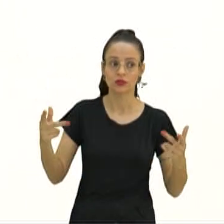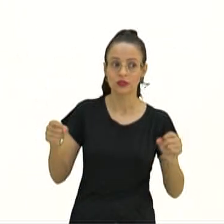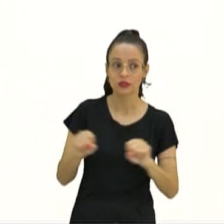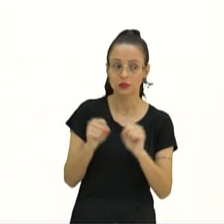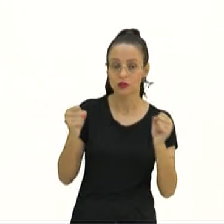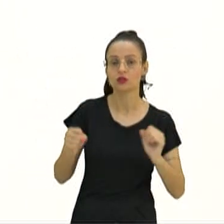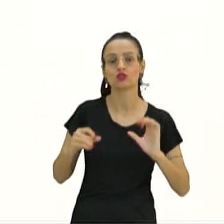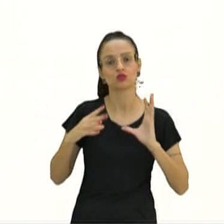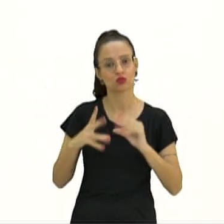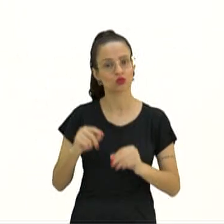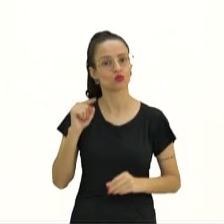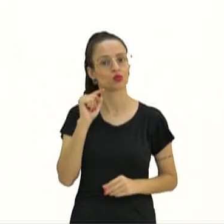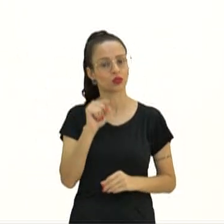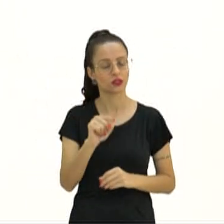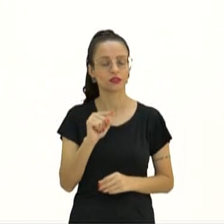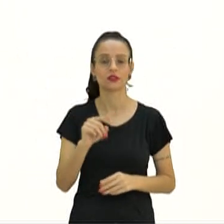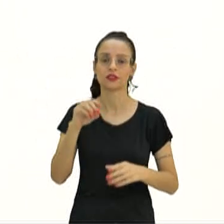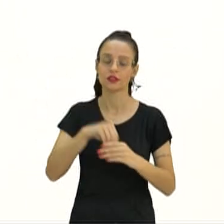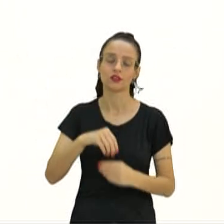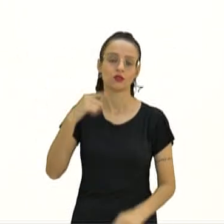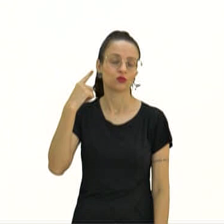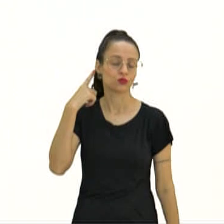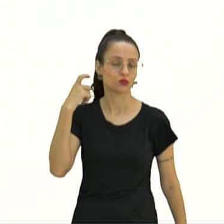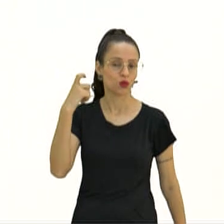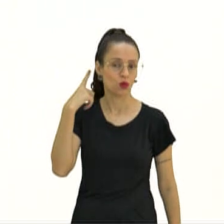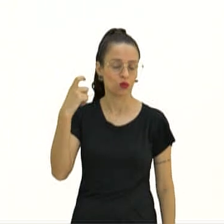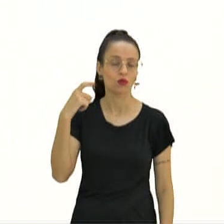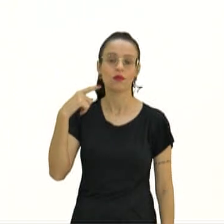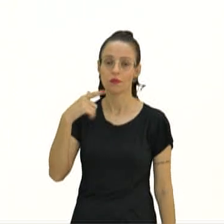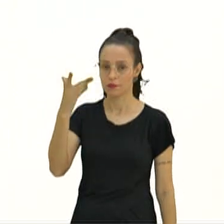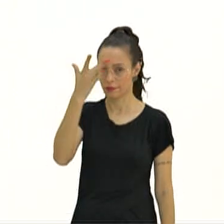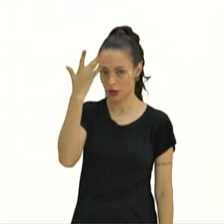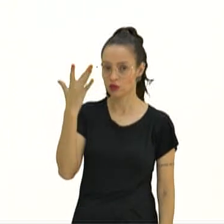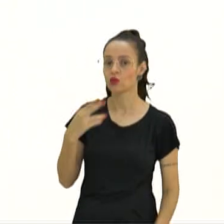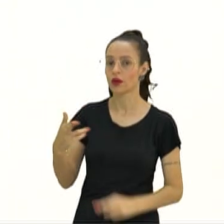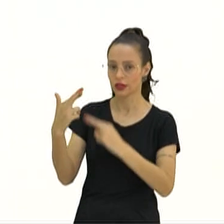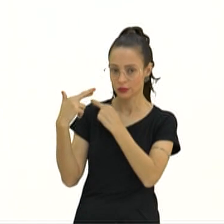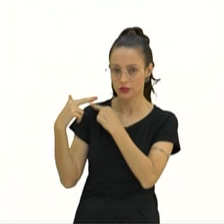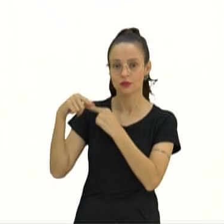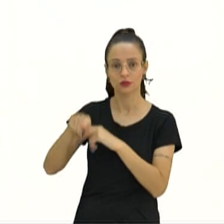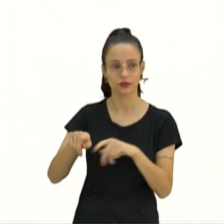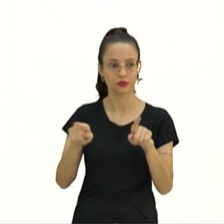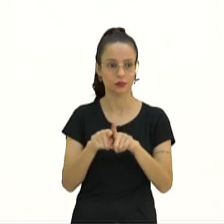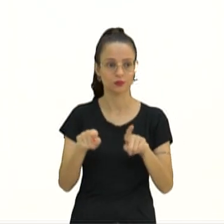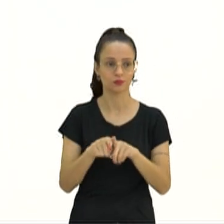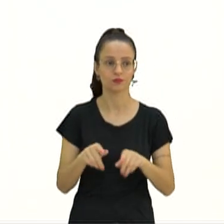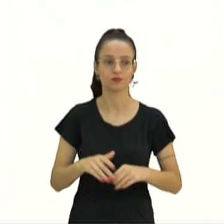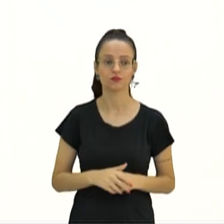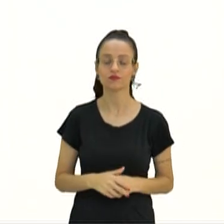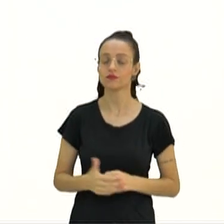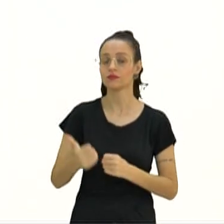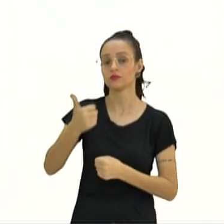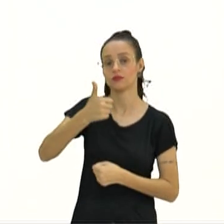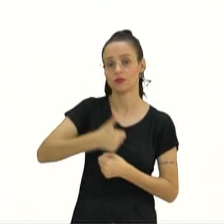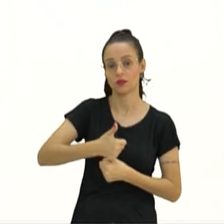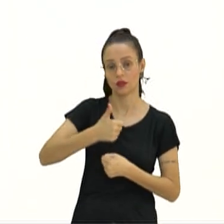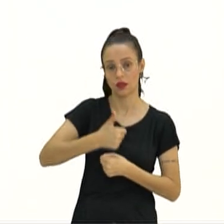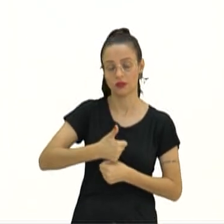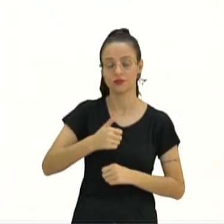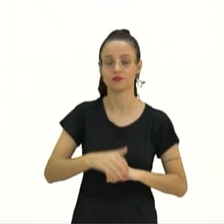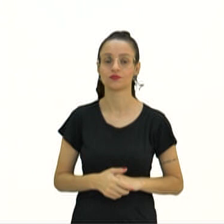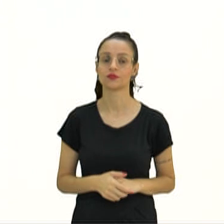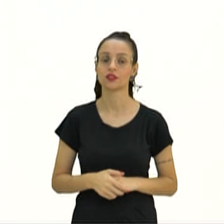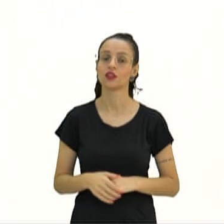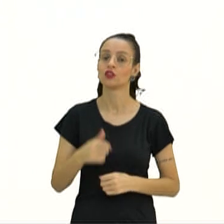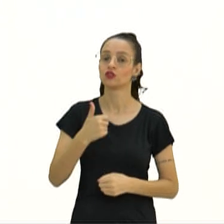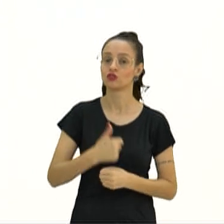né, tudo isso faz parte da sonoplastia, tem que ter alguém cuidando disso também. A direção. A